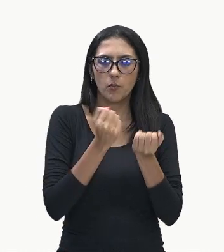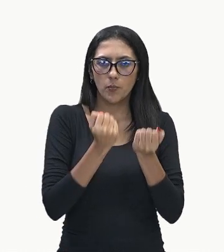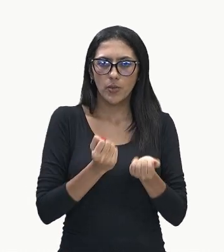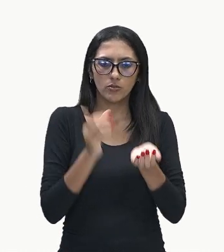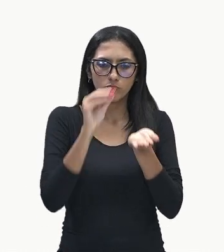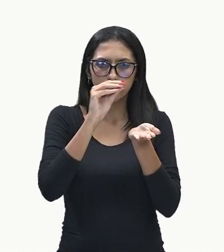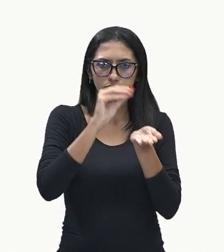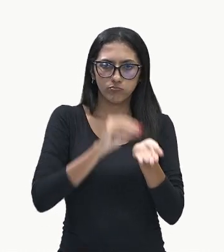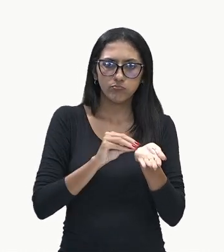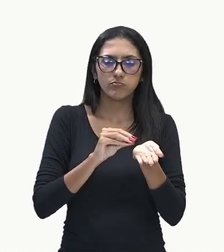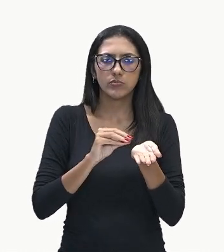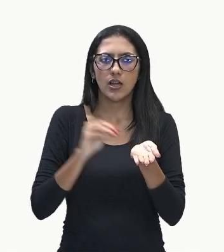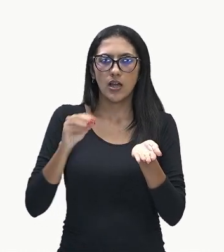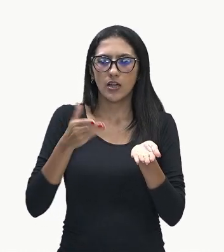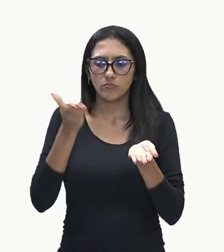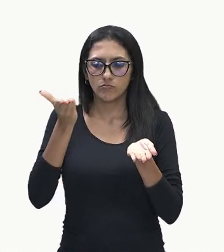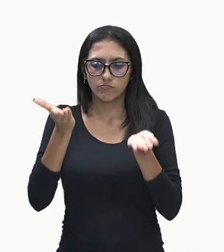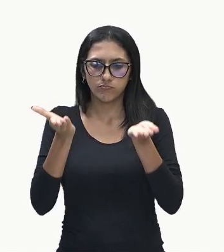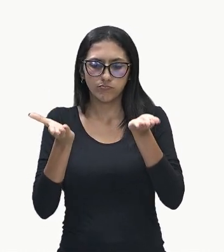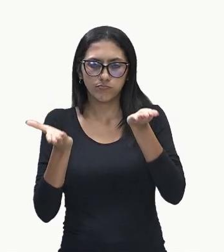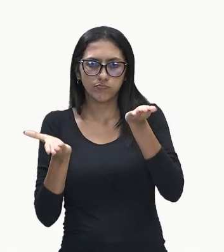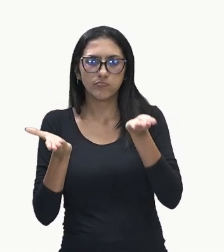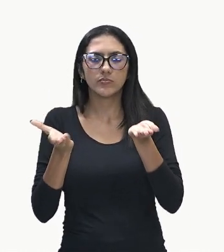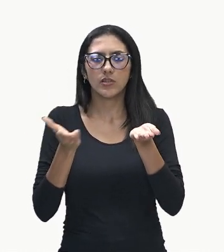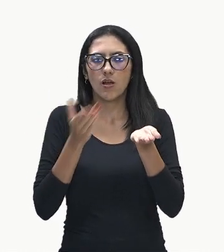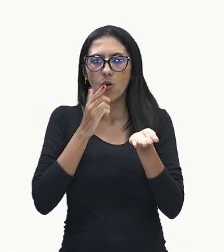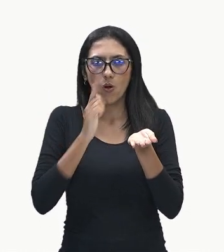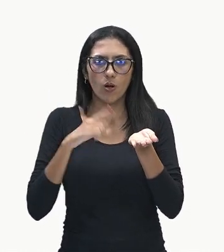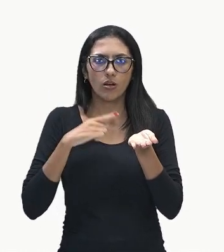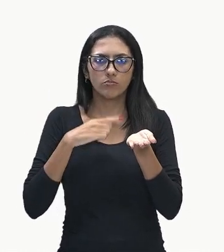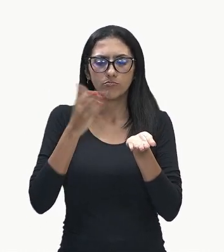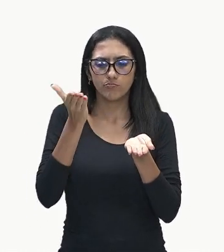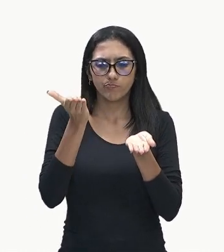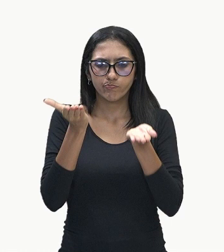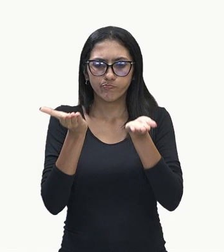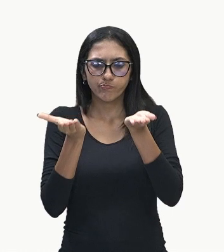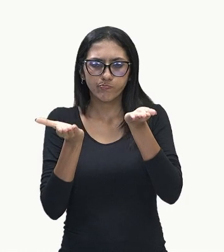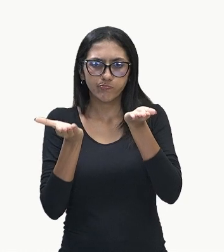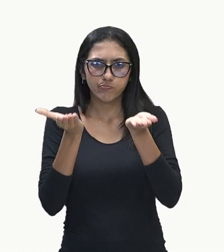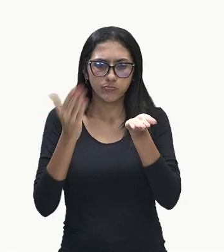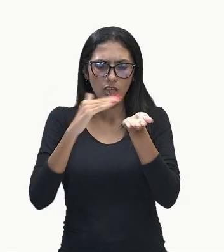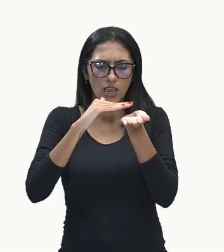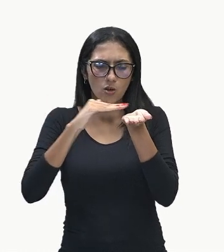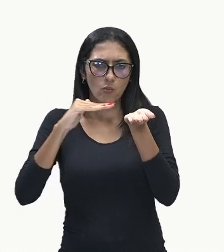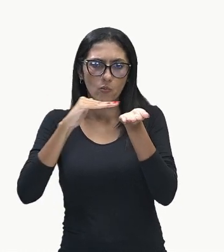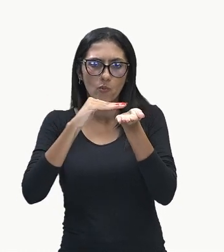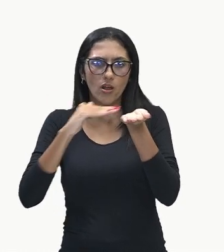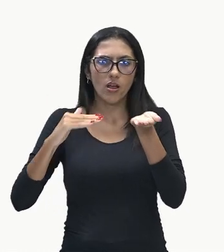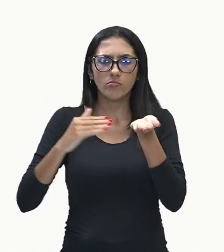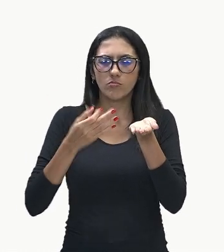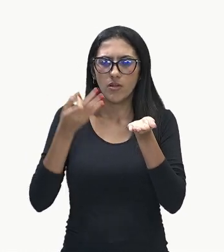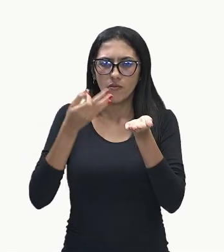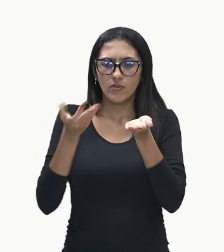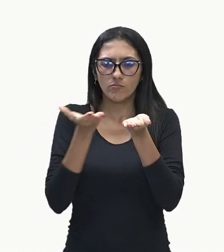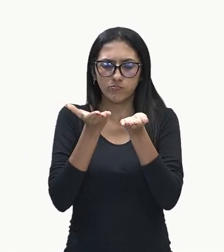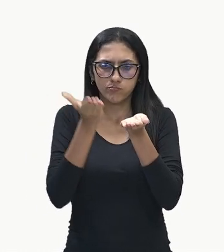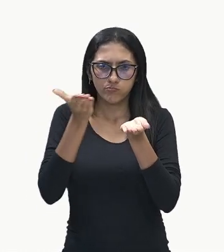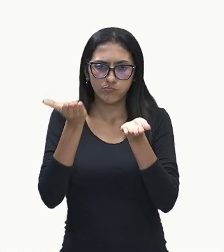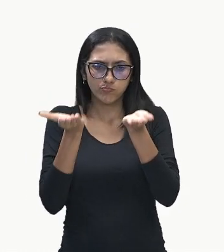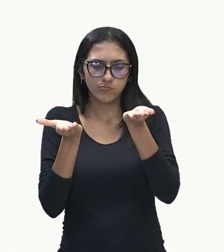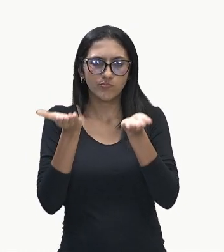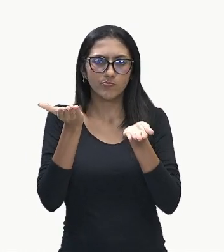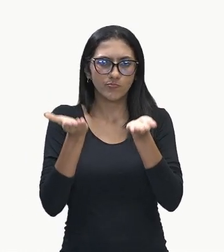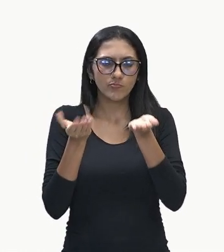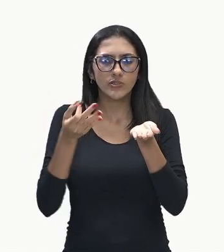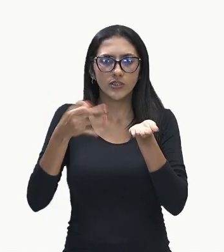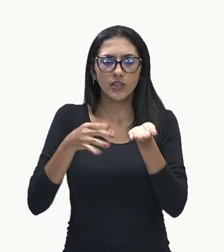e fizesse com que essa balança, que esses pratos ficassem ali na mesma direção, não é? O equilíbrio ali fosse mantido,